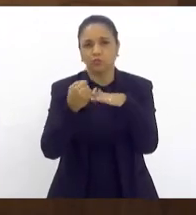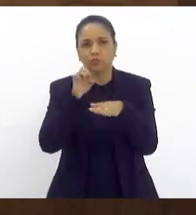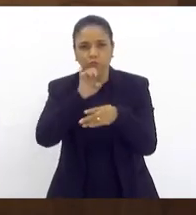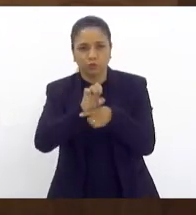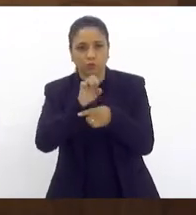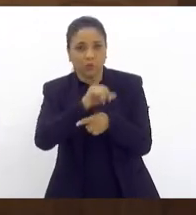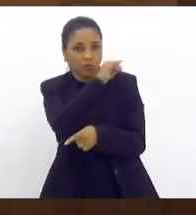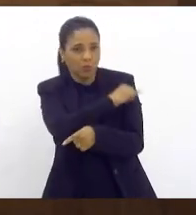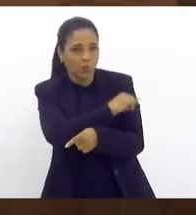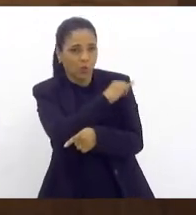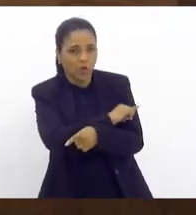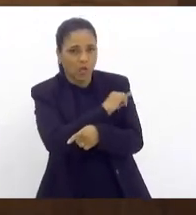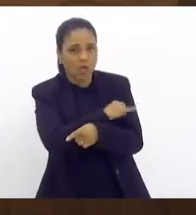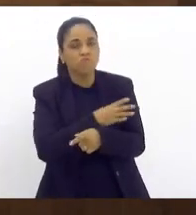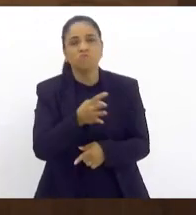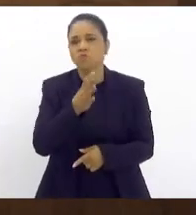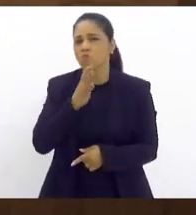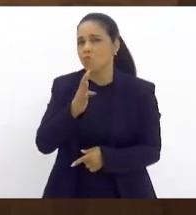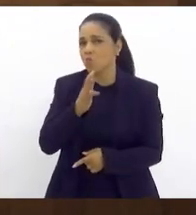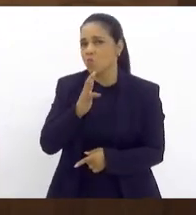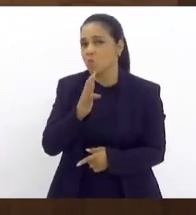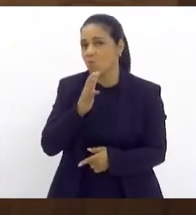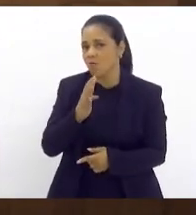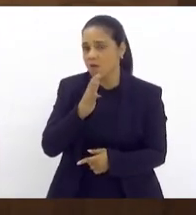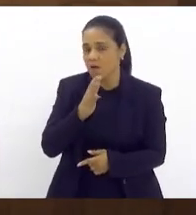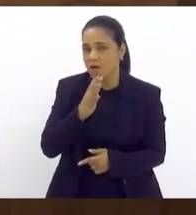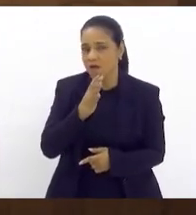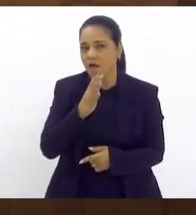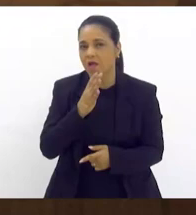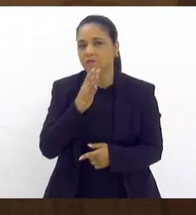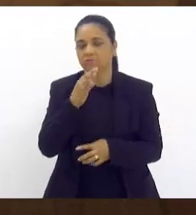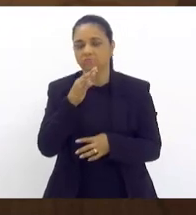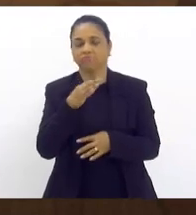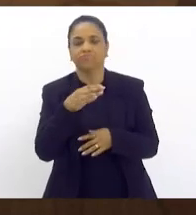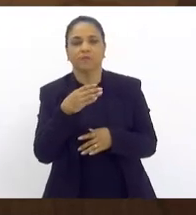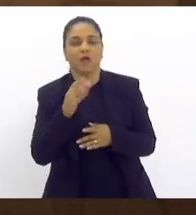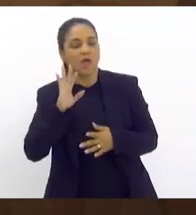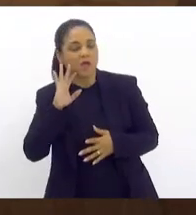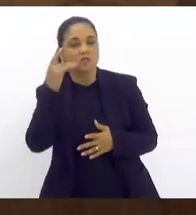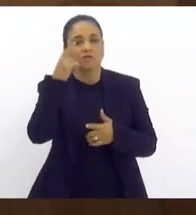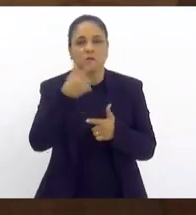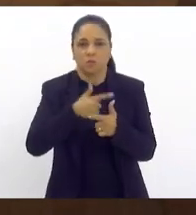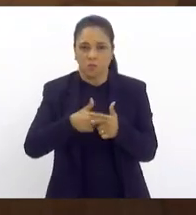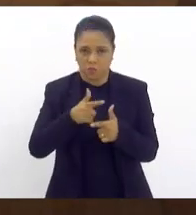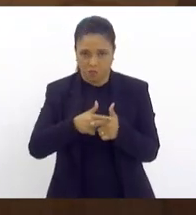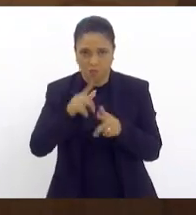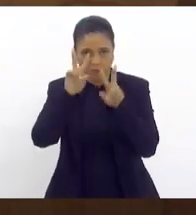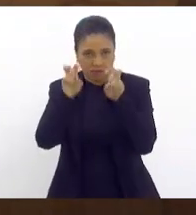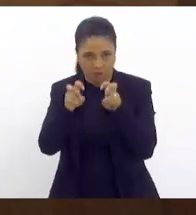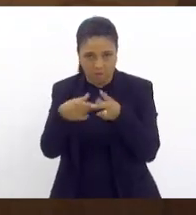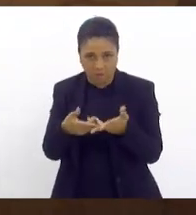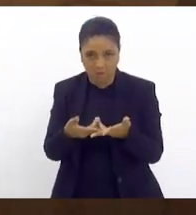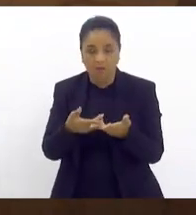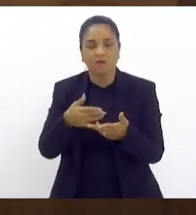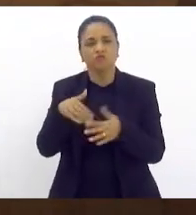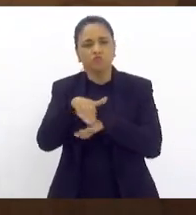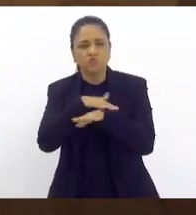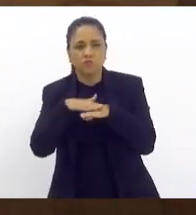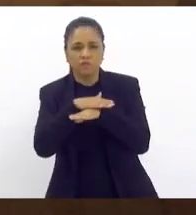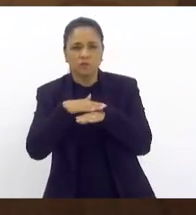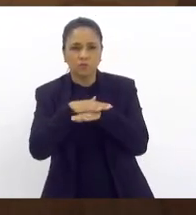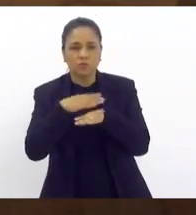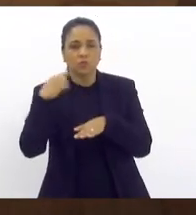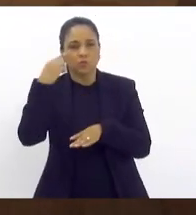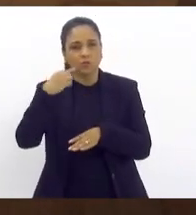tem expertise que tem conhecimento para poder tratar desse assunto mas a gente conversou com um deputado Cláudio Caiado eu quero